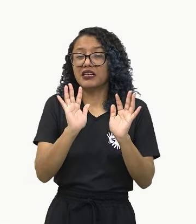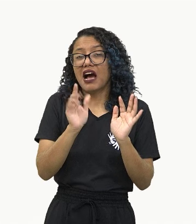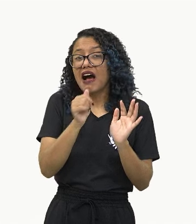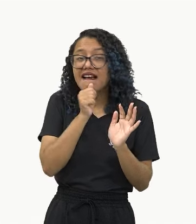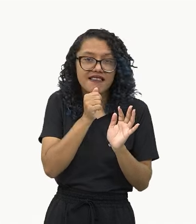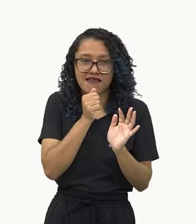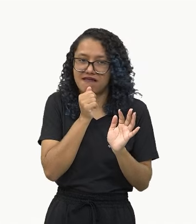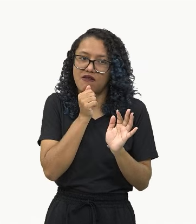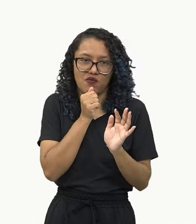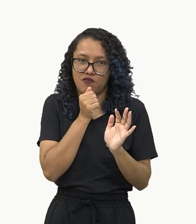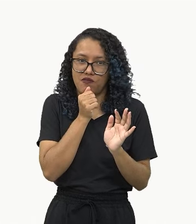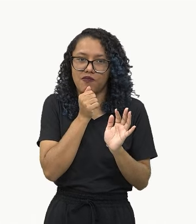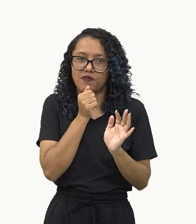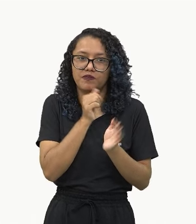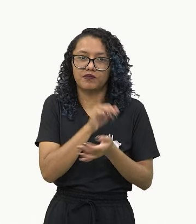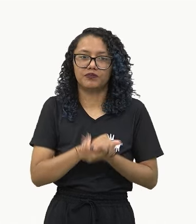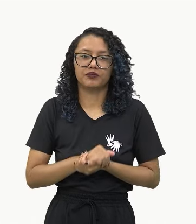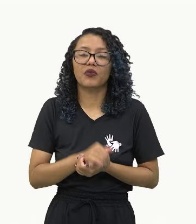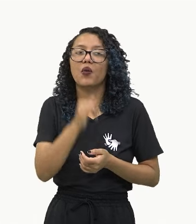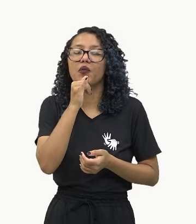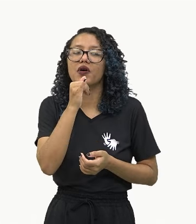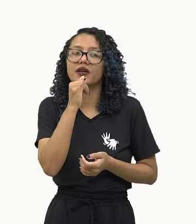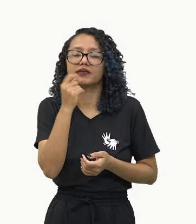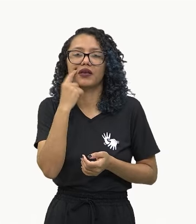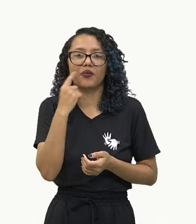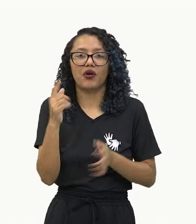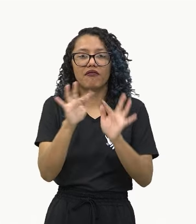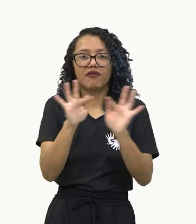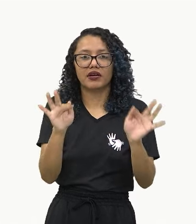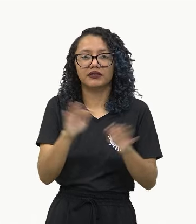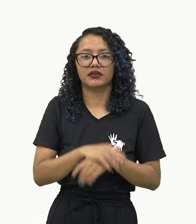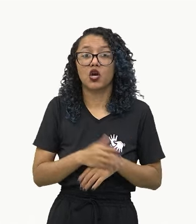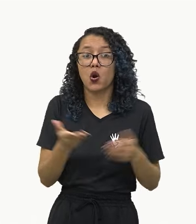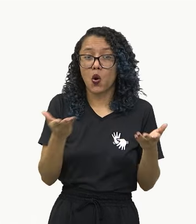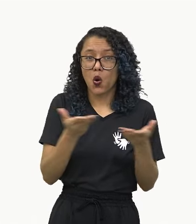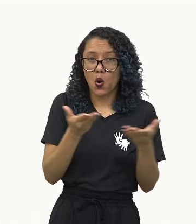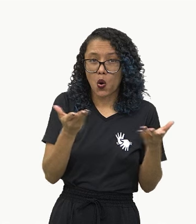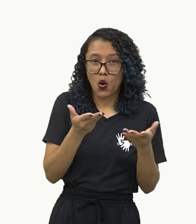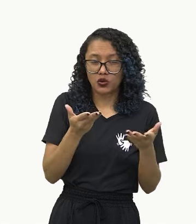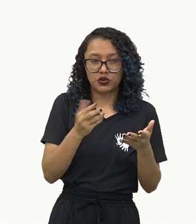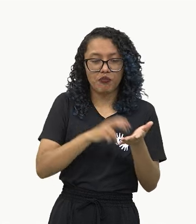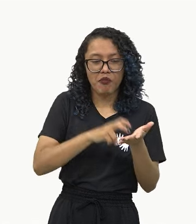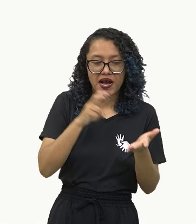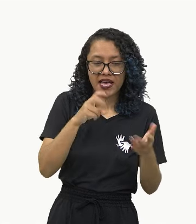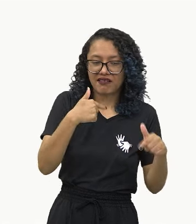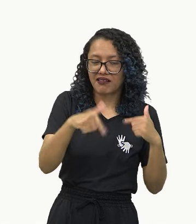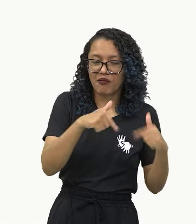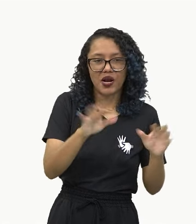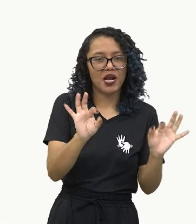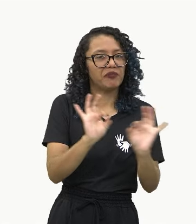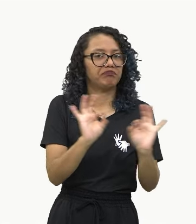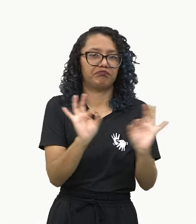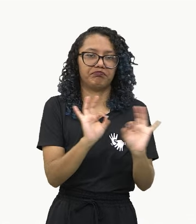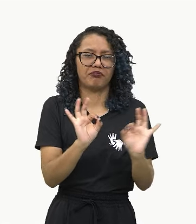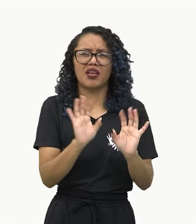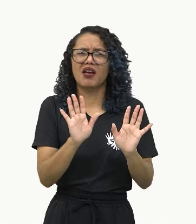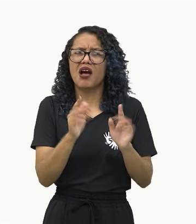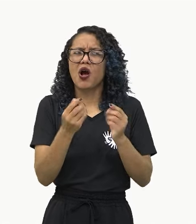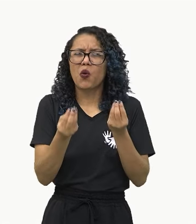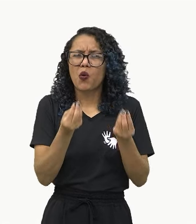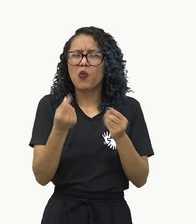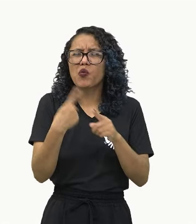exemplo diz, hoje não, né, hoje eu não trabalhei pela manhã. Mas, professora, como assim? Né? Foi passado,